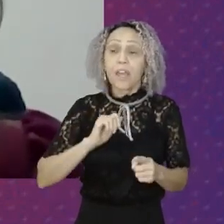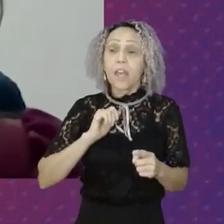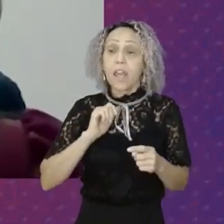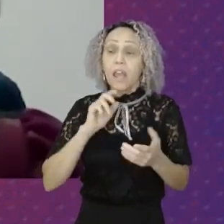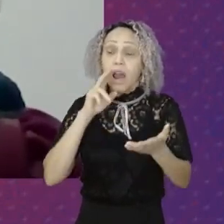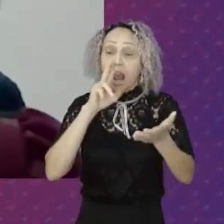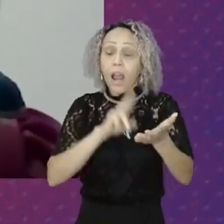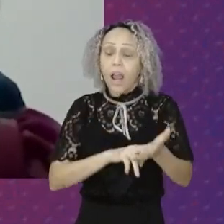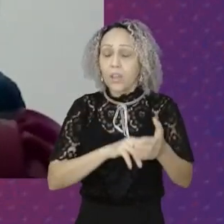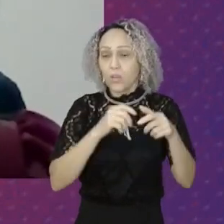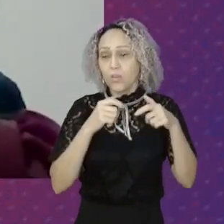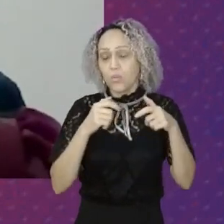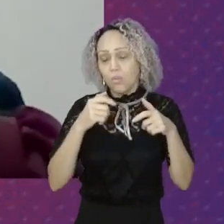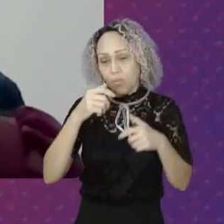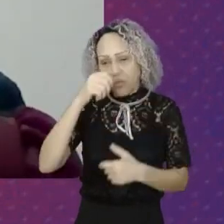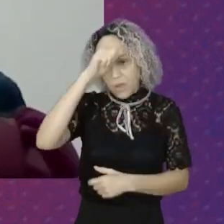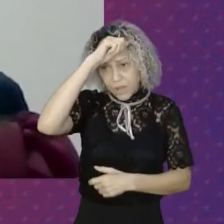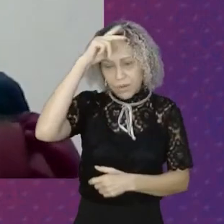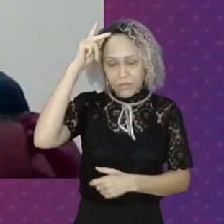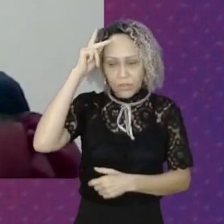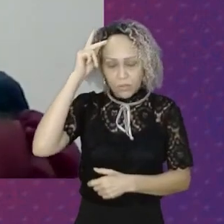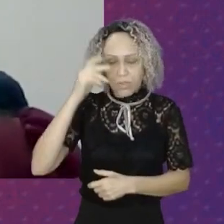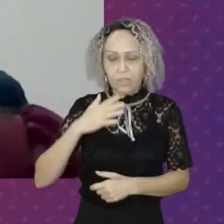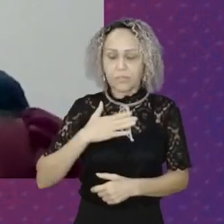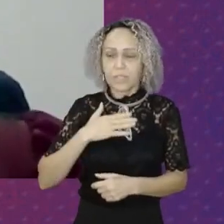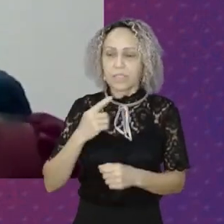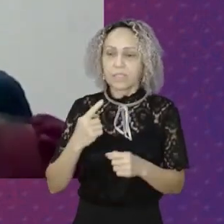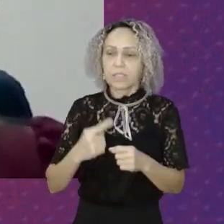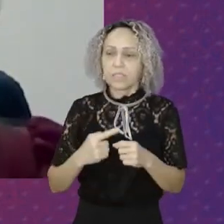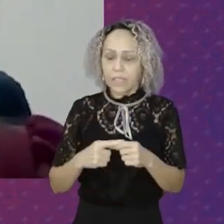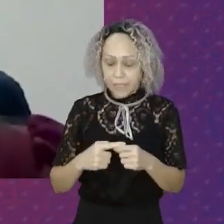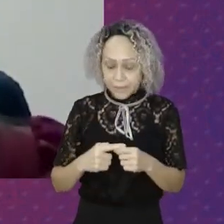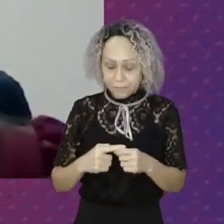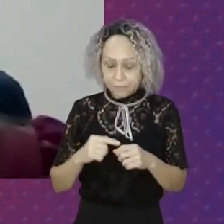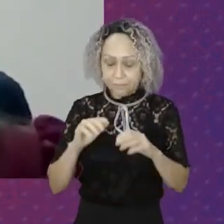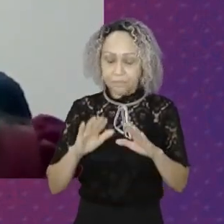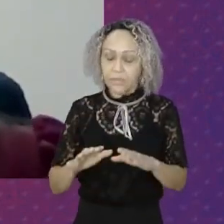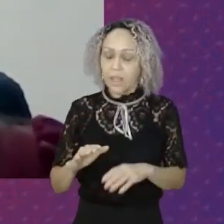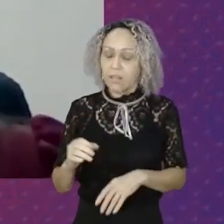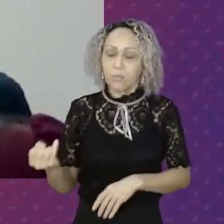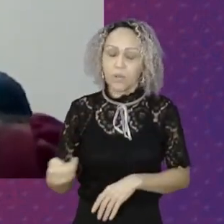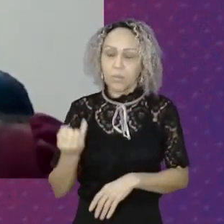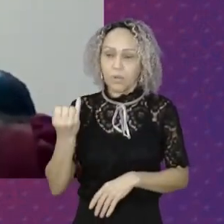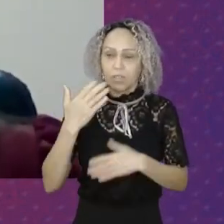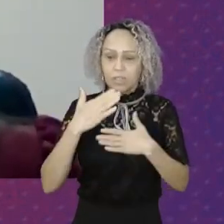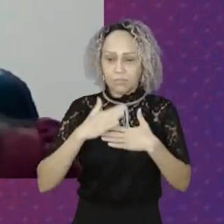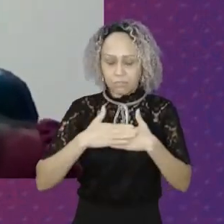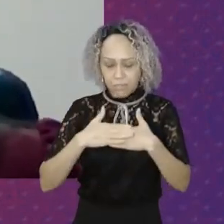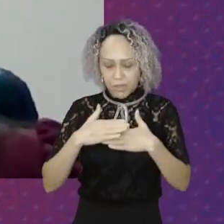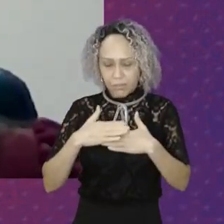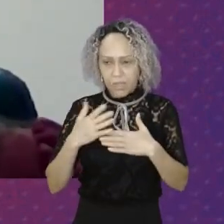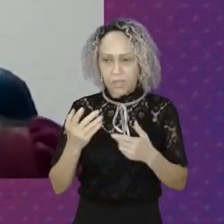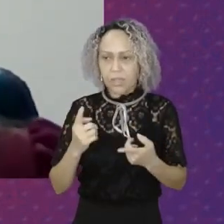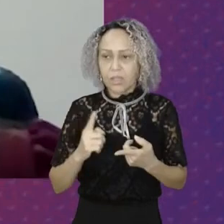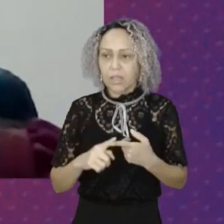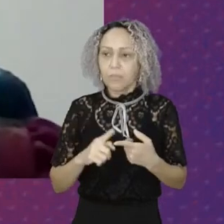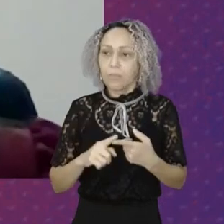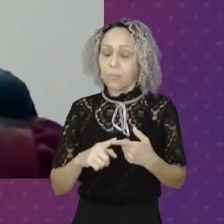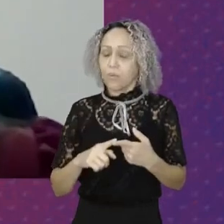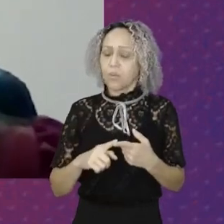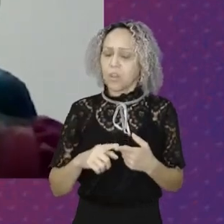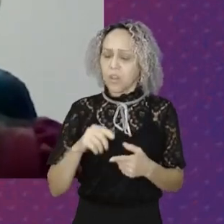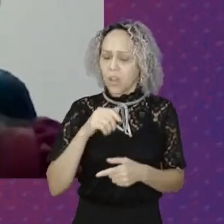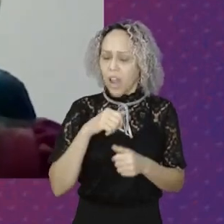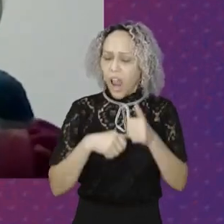Então, isso traz algo muito importante para mim, que é a participação mais efetiva das